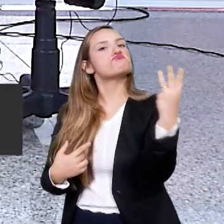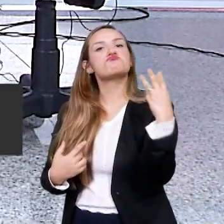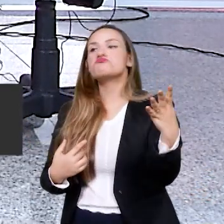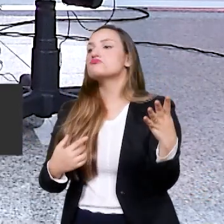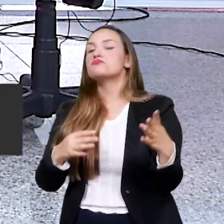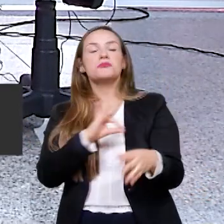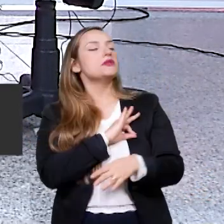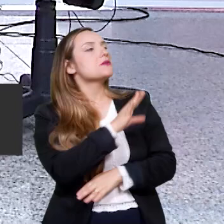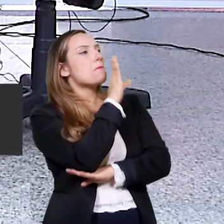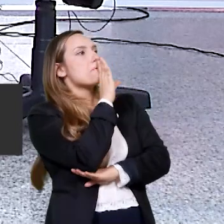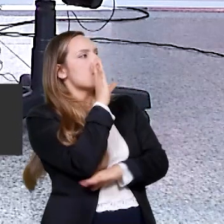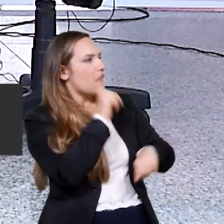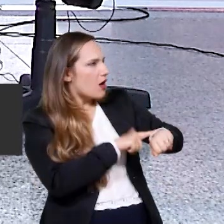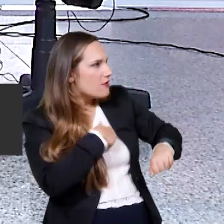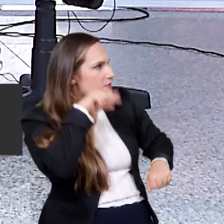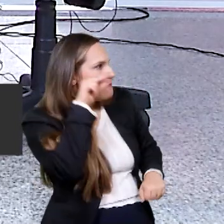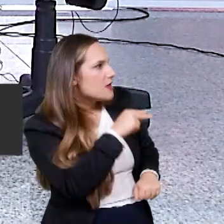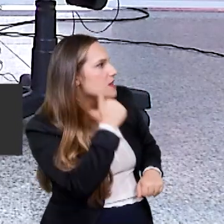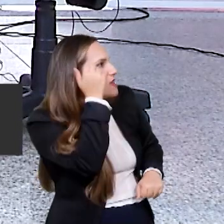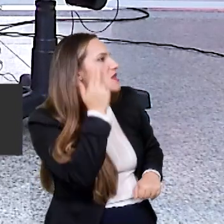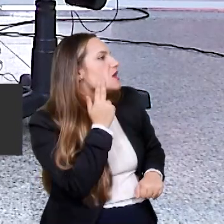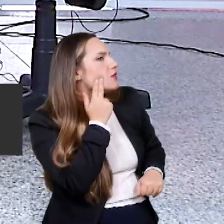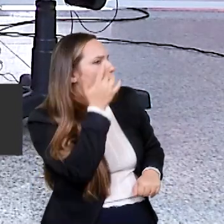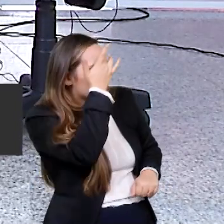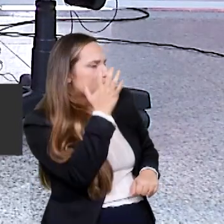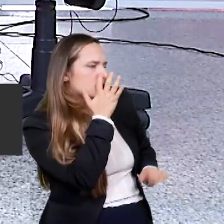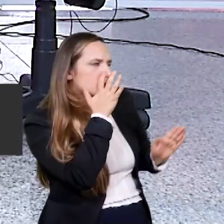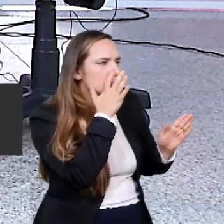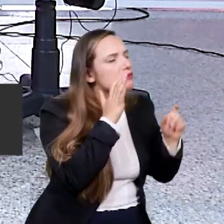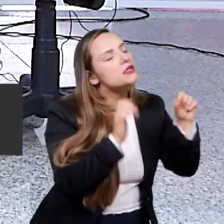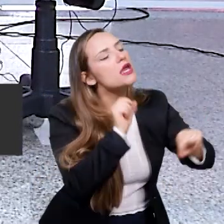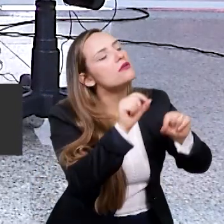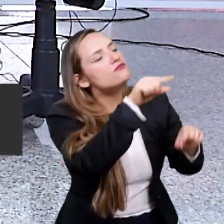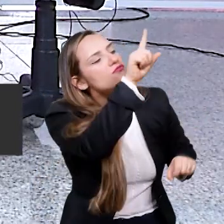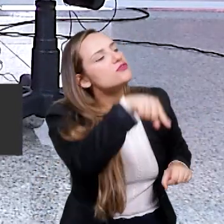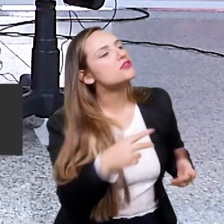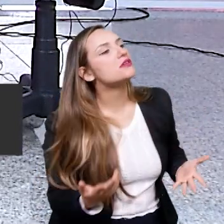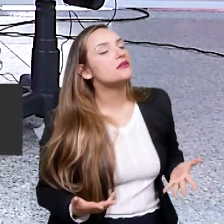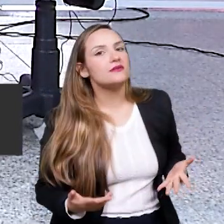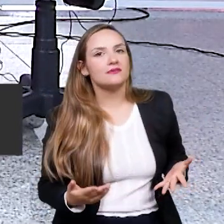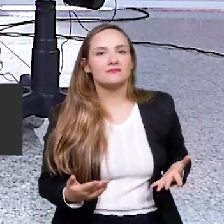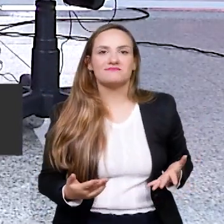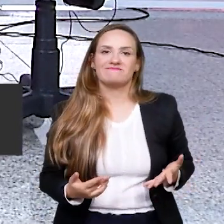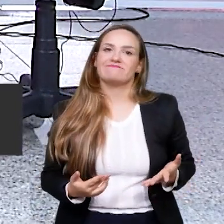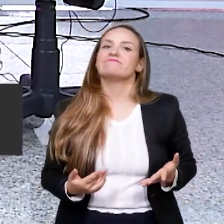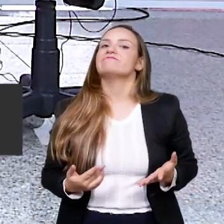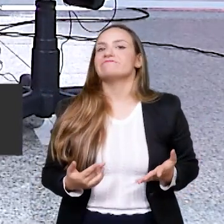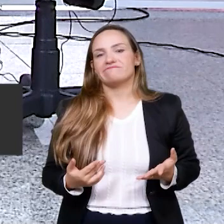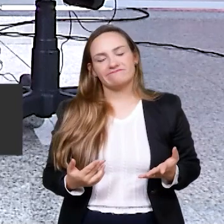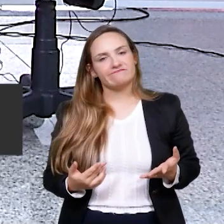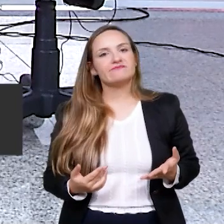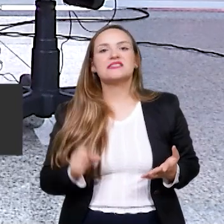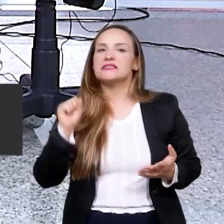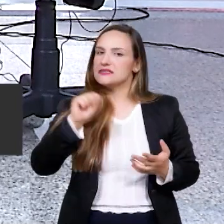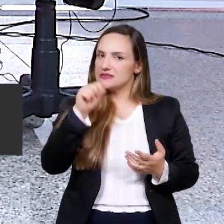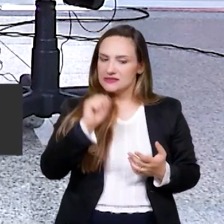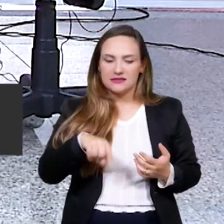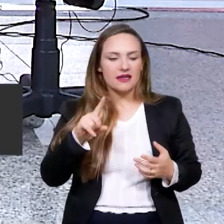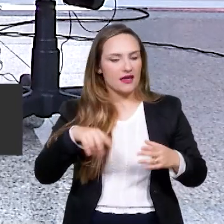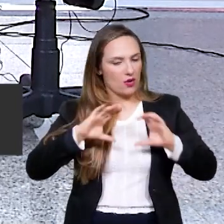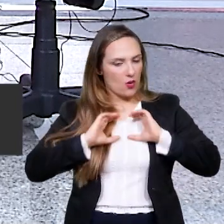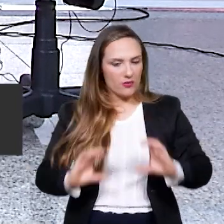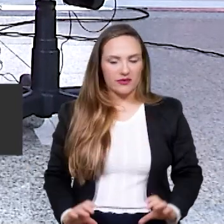trazendo exatamente isso. Se você vai ao fórum, já tem esse olhar julgador e que é o racismo, né? Que é